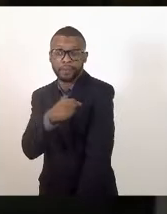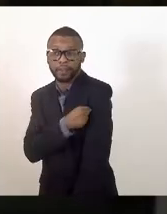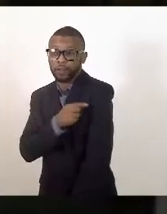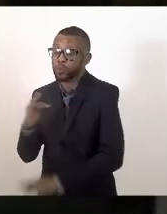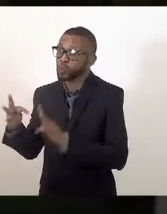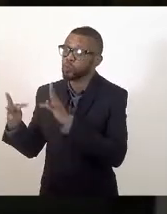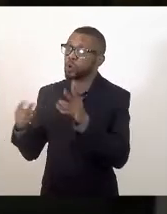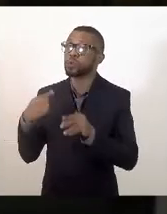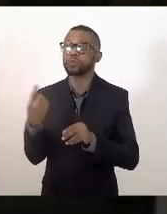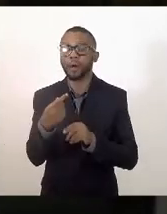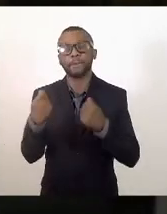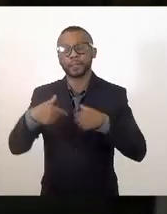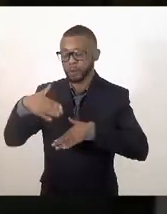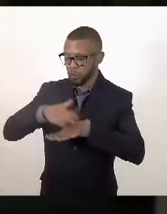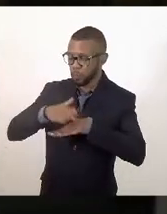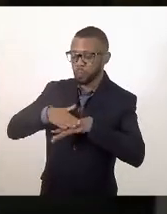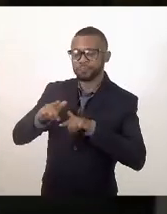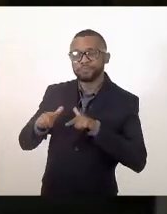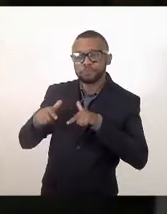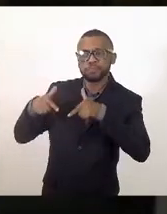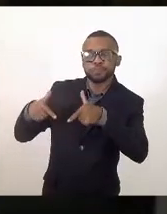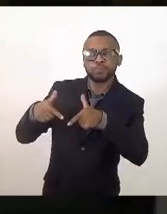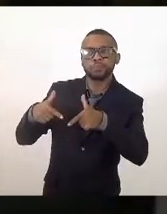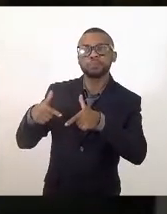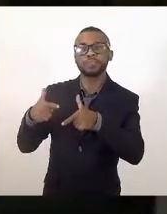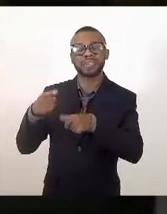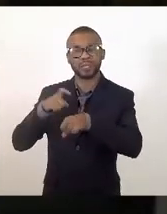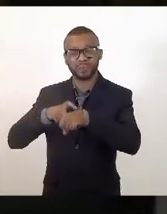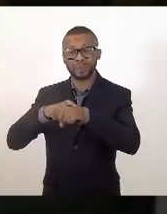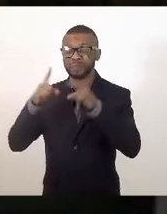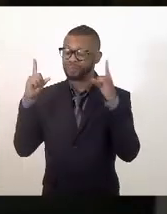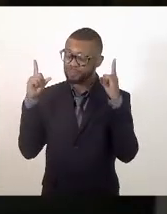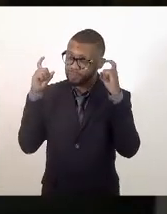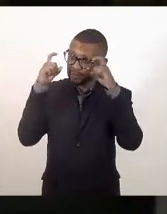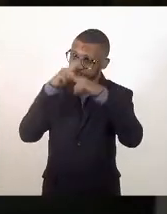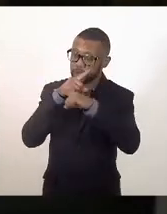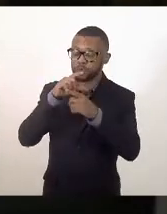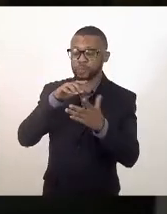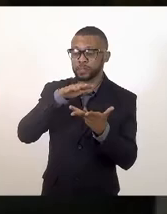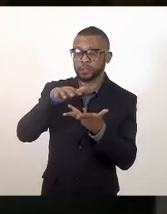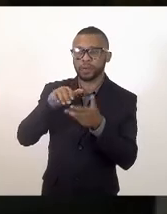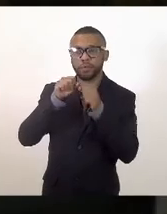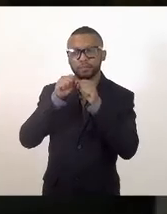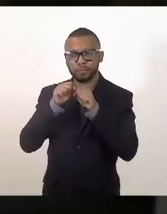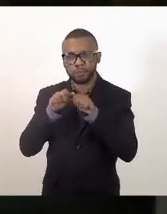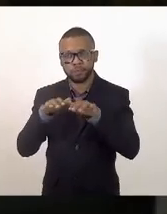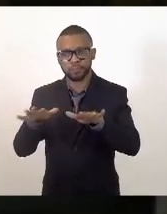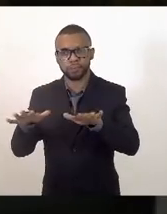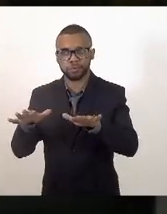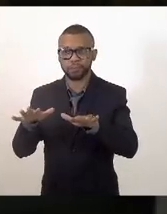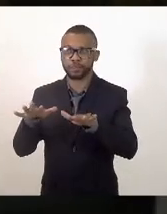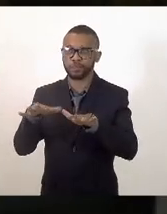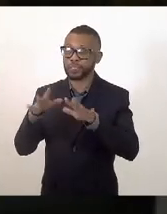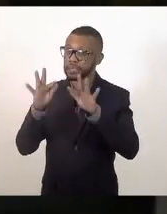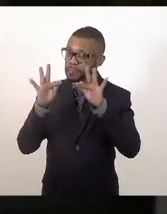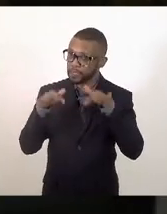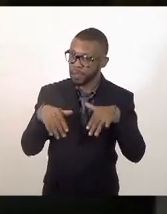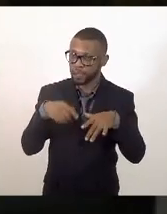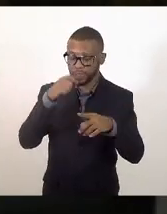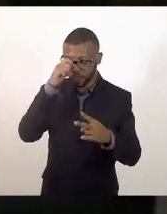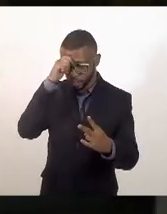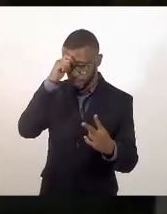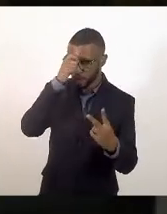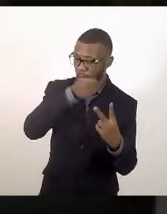precisamos fazer a nossa parte nesse momento difícil de pandemia. Encerro nossa homenagem ao Paulo